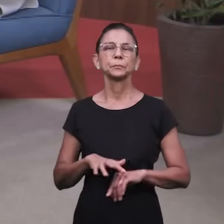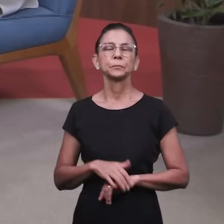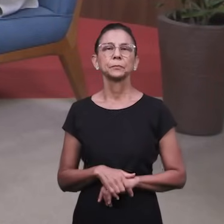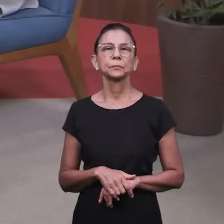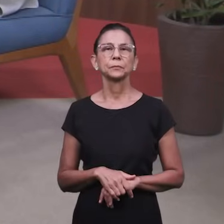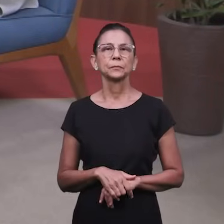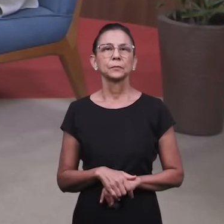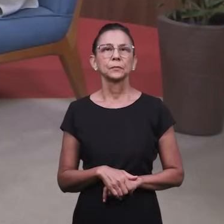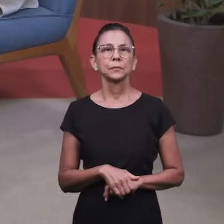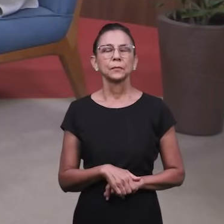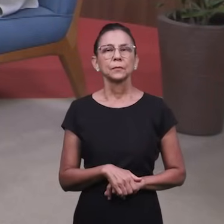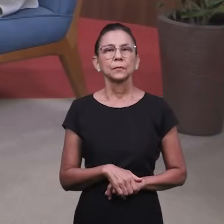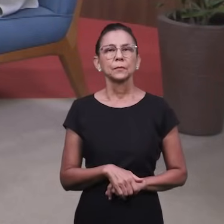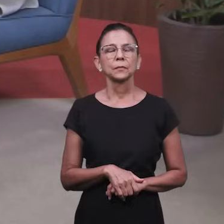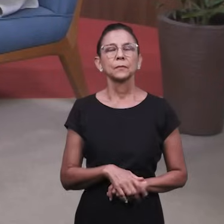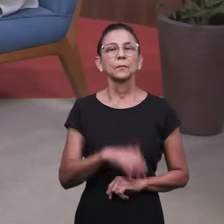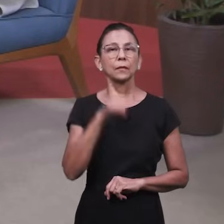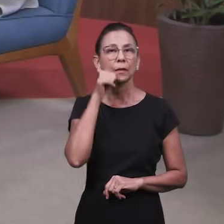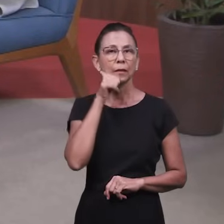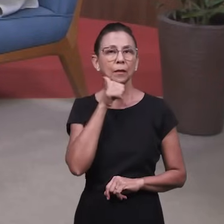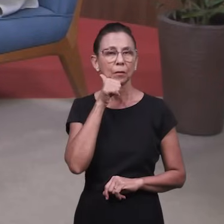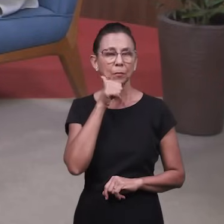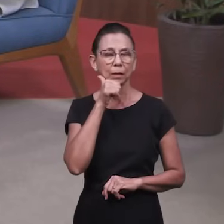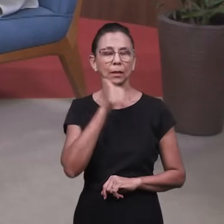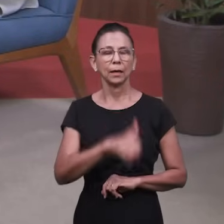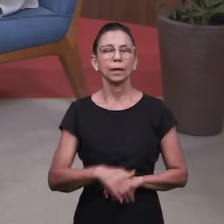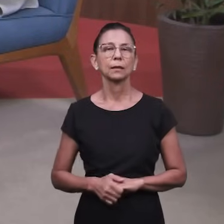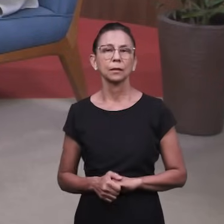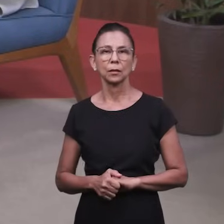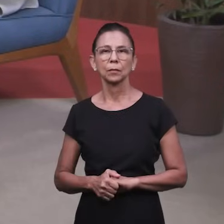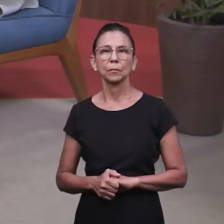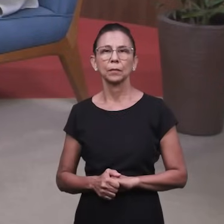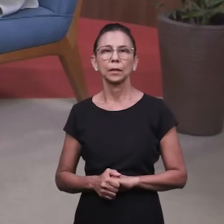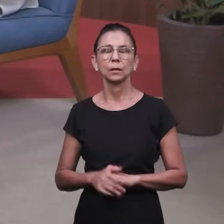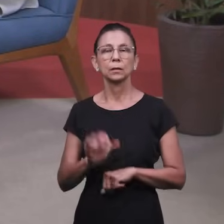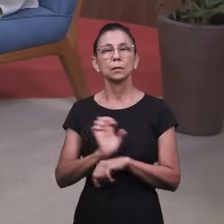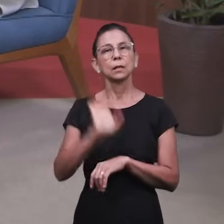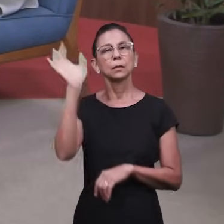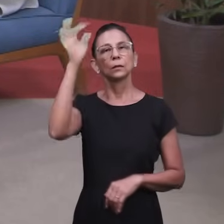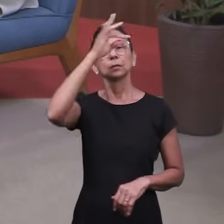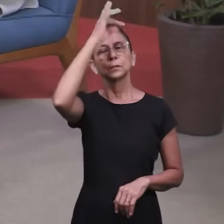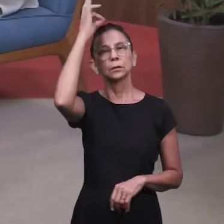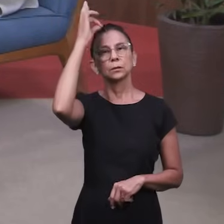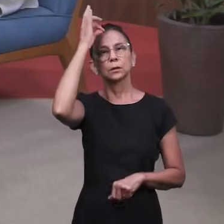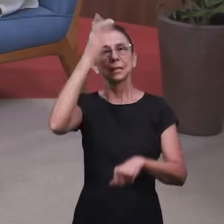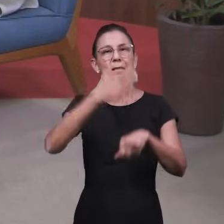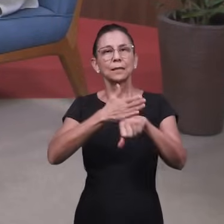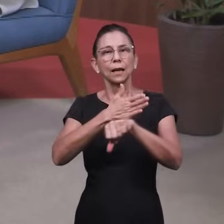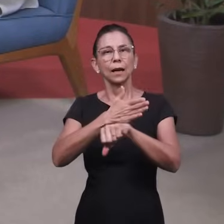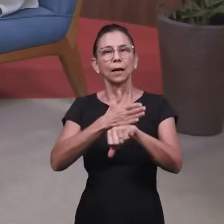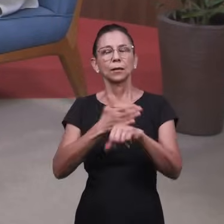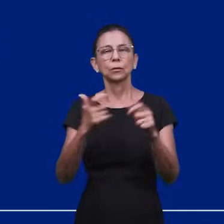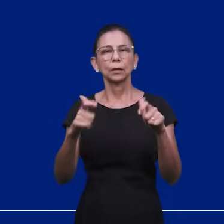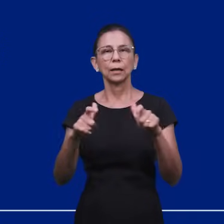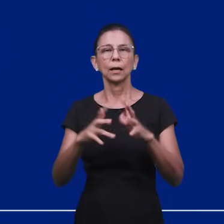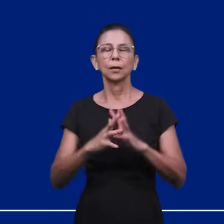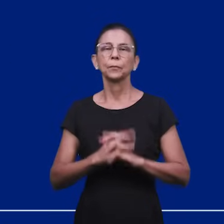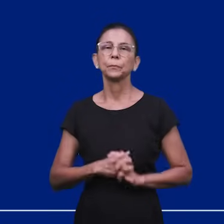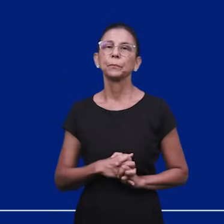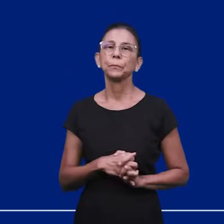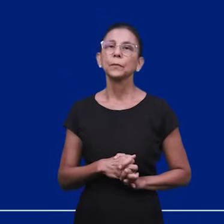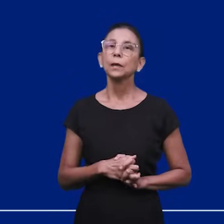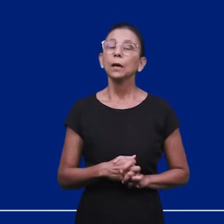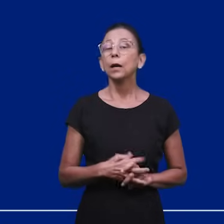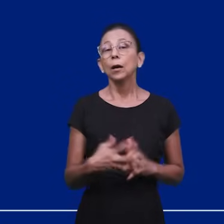que foi enviada para nós veio de Heloísa Helena da Silva, que é do município de Serra, aqui no estado do Espírito Santo, e que escreveu o seguinte: o